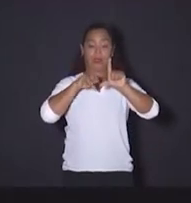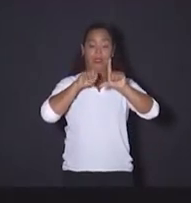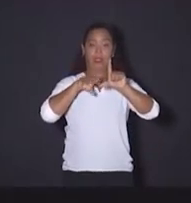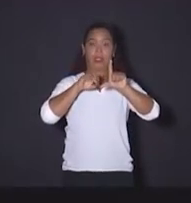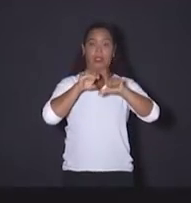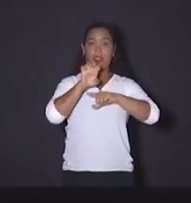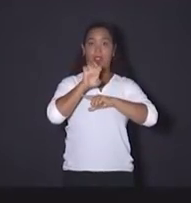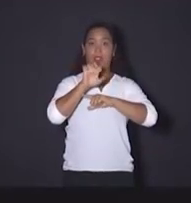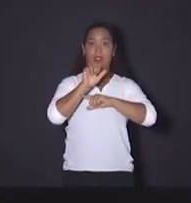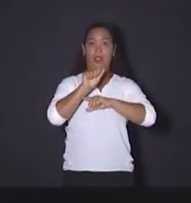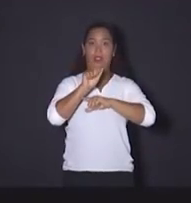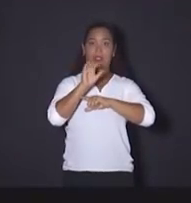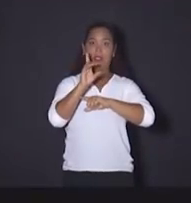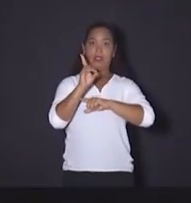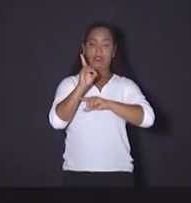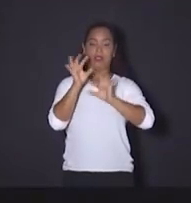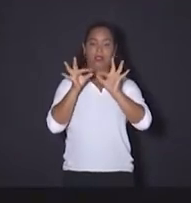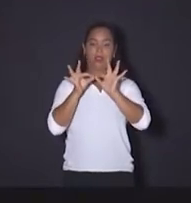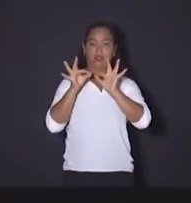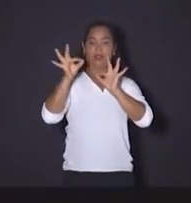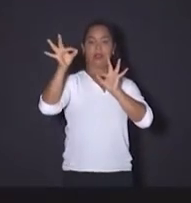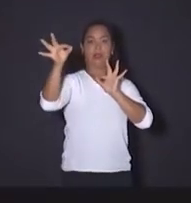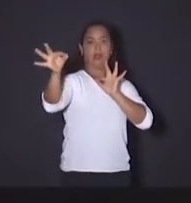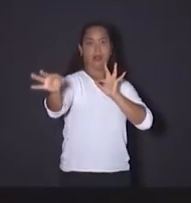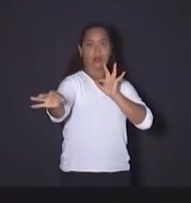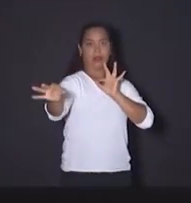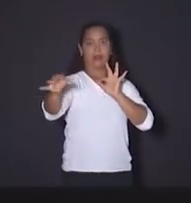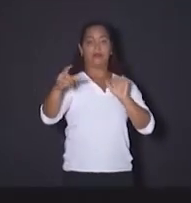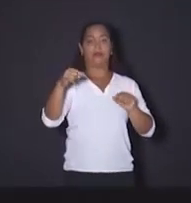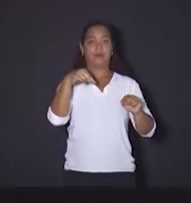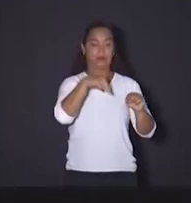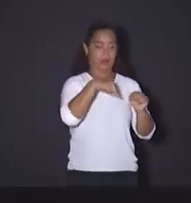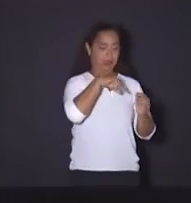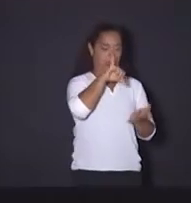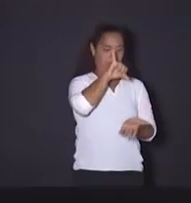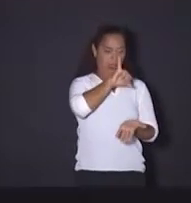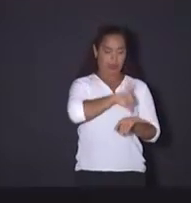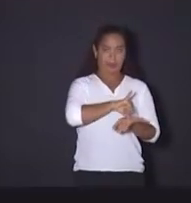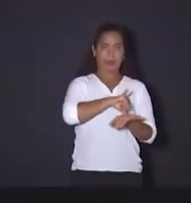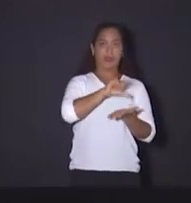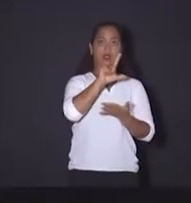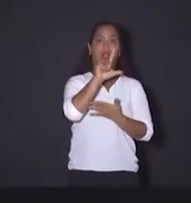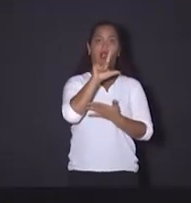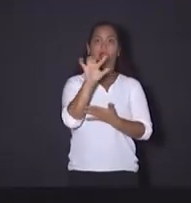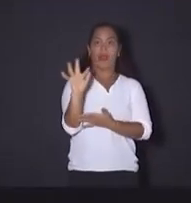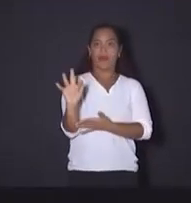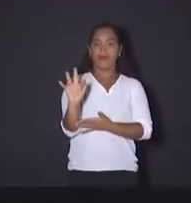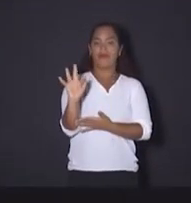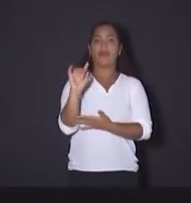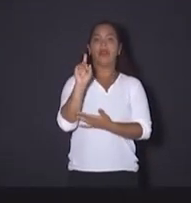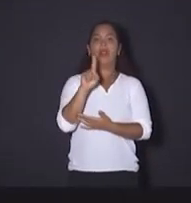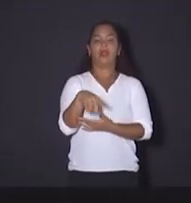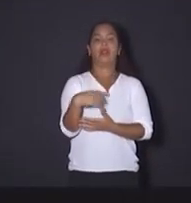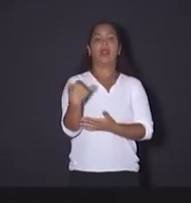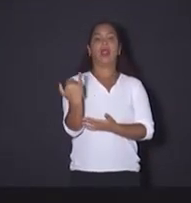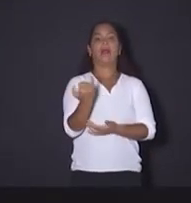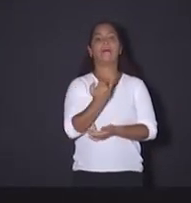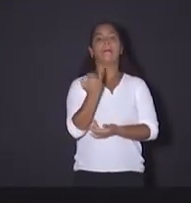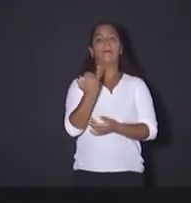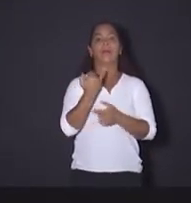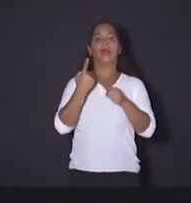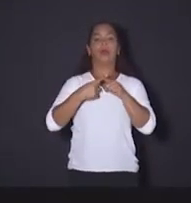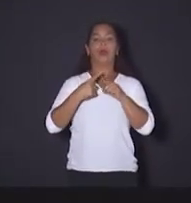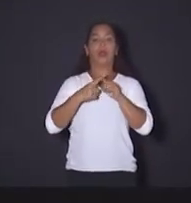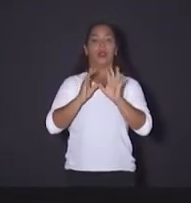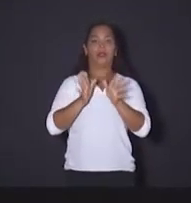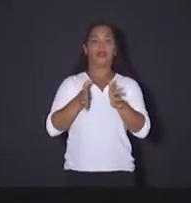EAD, onde aqui nós temos um polo importante, aqui em Lauro de Freitas, é um polo importante, já estamos com